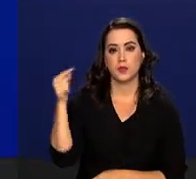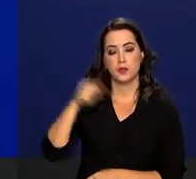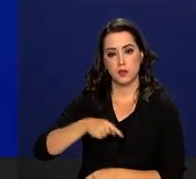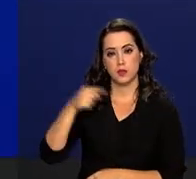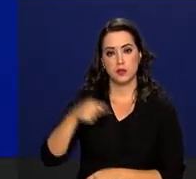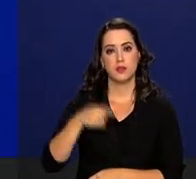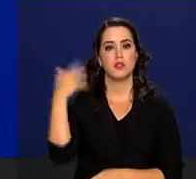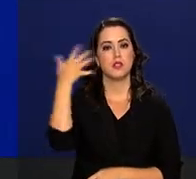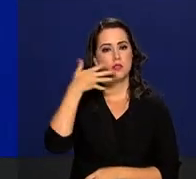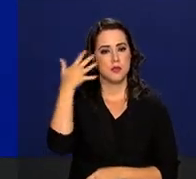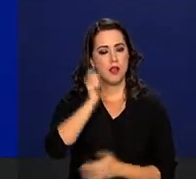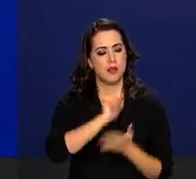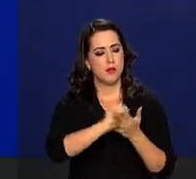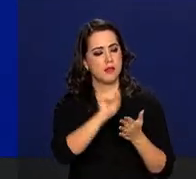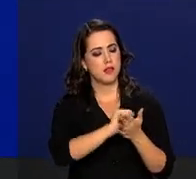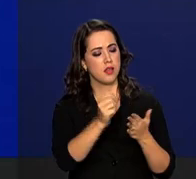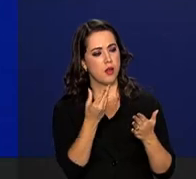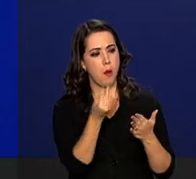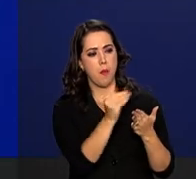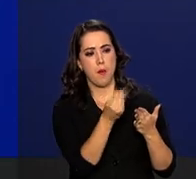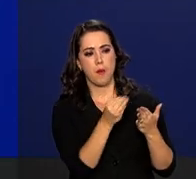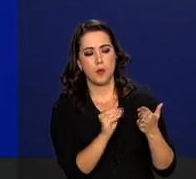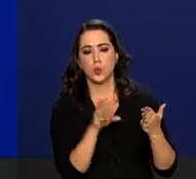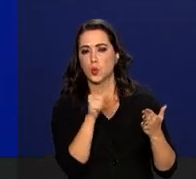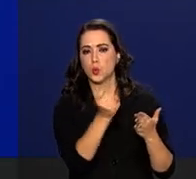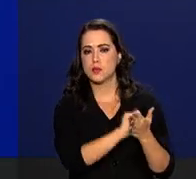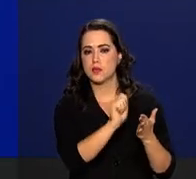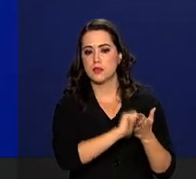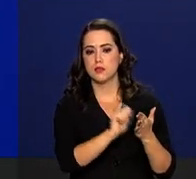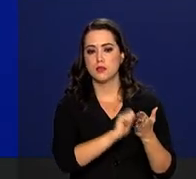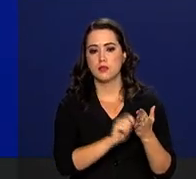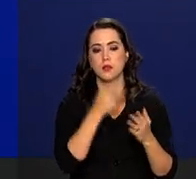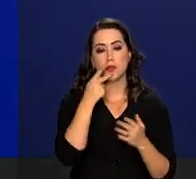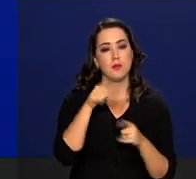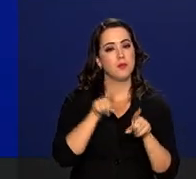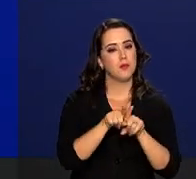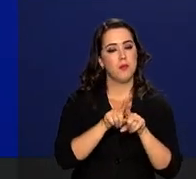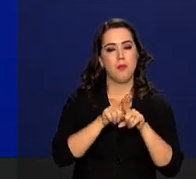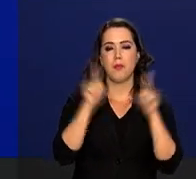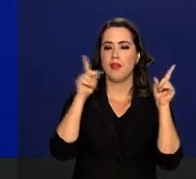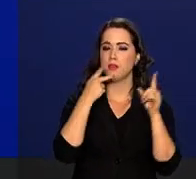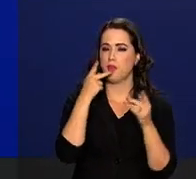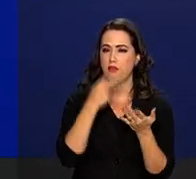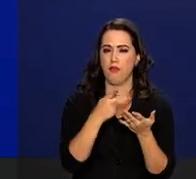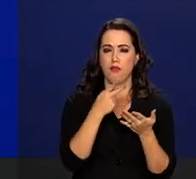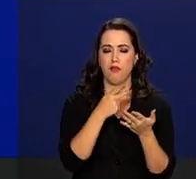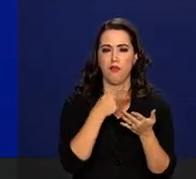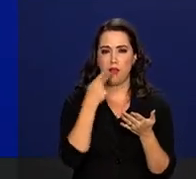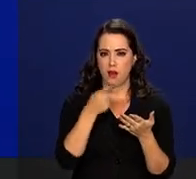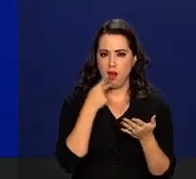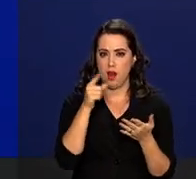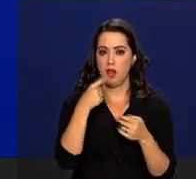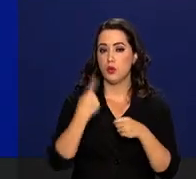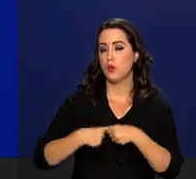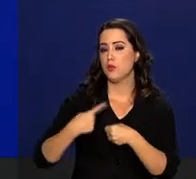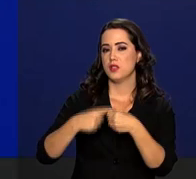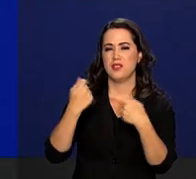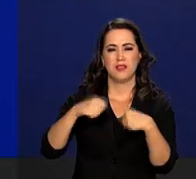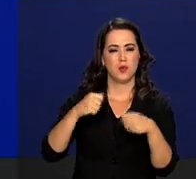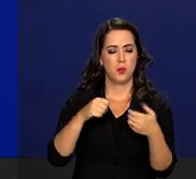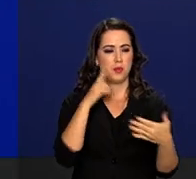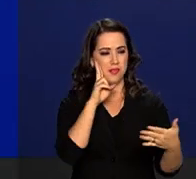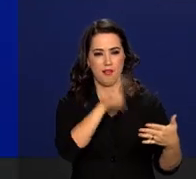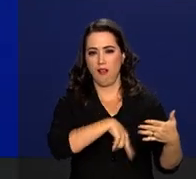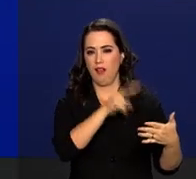trazem um discurso escrito para mim, em todos os eventos, mas para falar do município eu não preciso de discurso escrito, porque eu falo com a